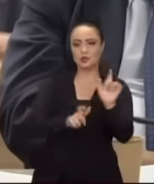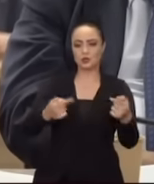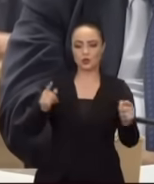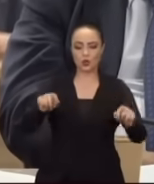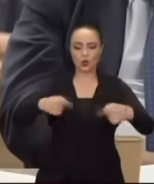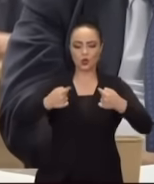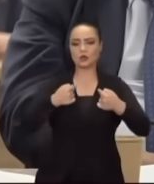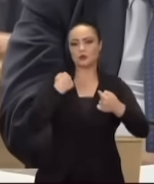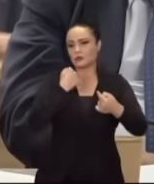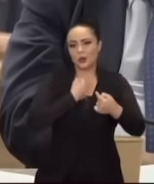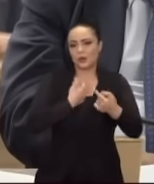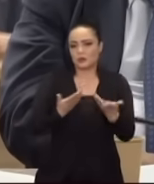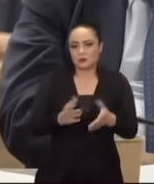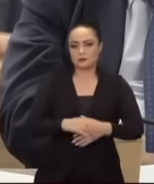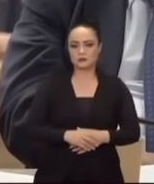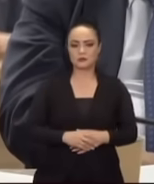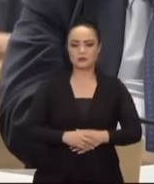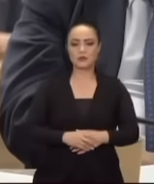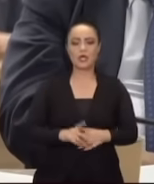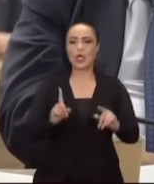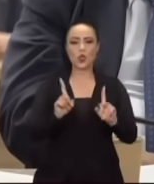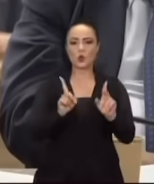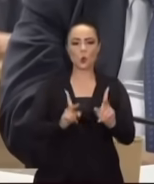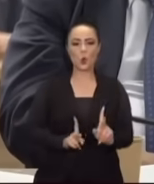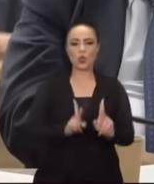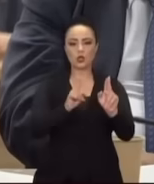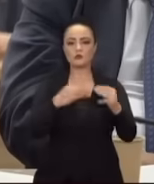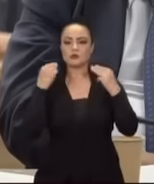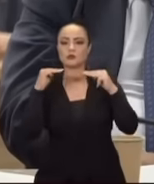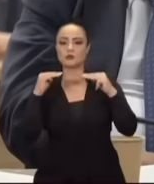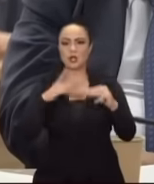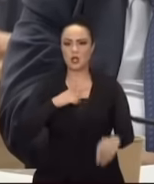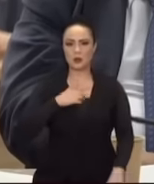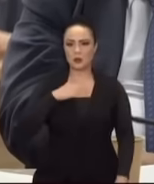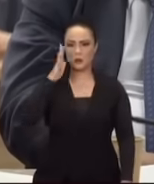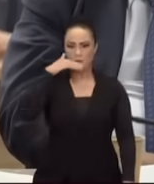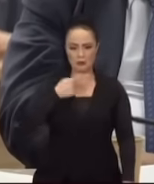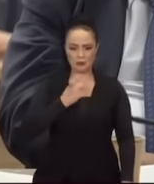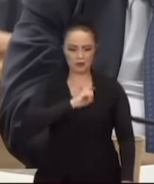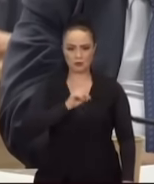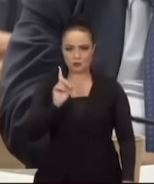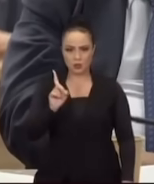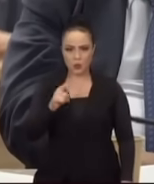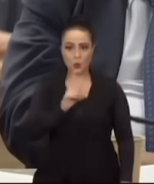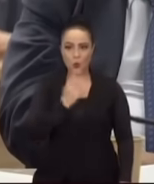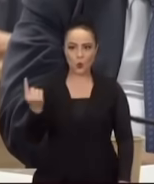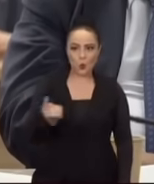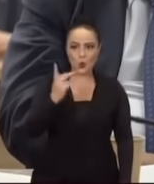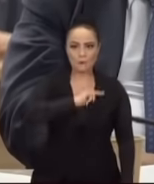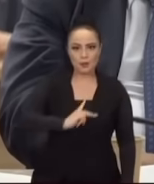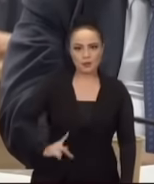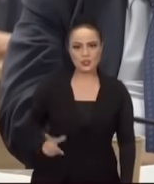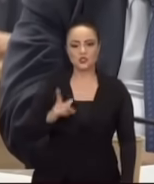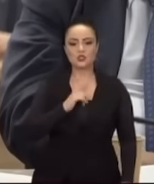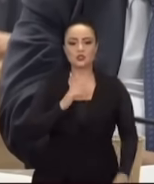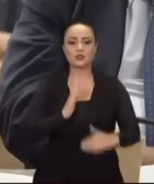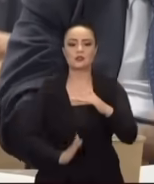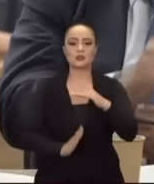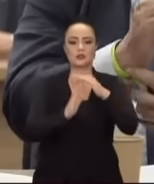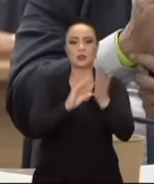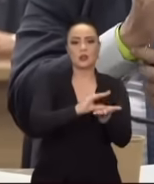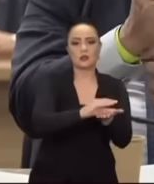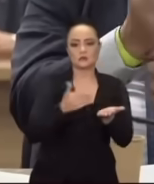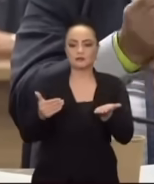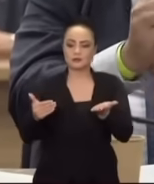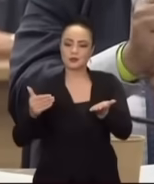gente. Eu não cortei recurso para a imprensa por ser malvado. É que eu fui o único presidente, senhor ministro, o único que tinha um teto de gasto pela frente. Eu